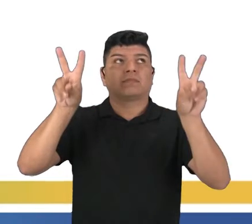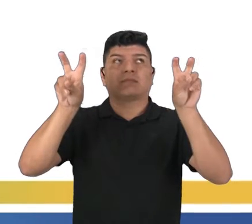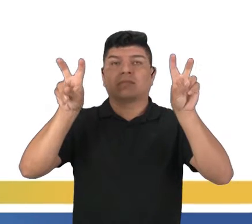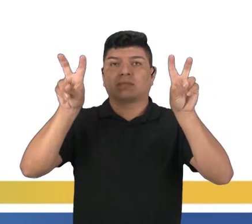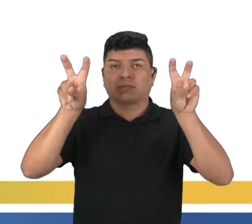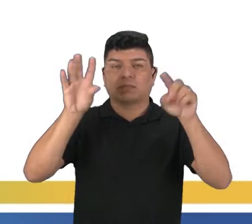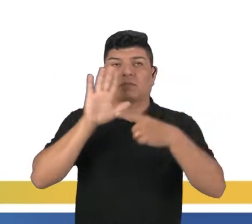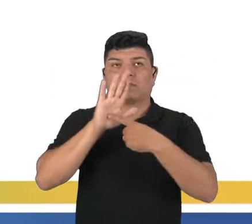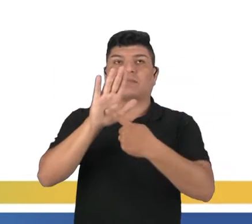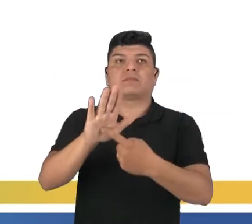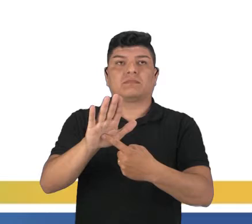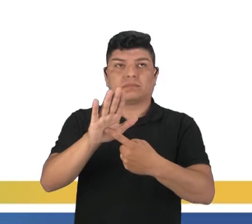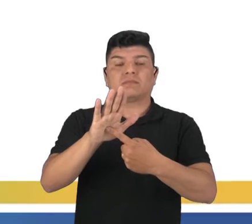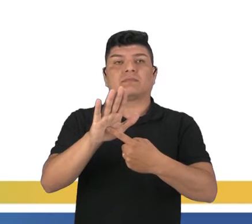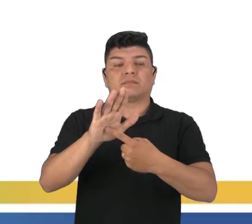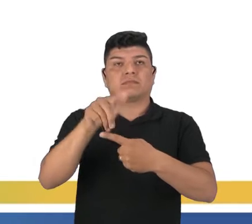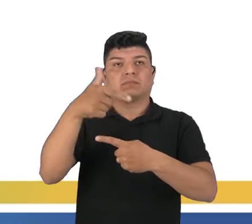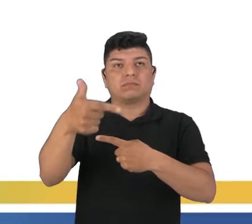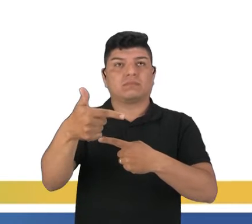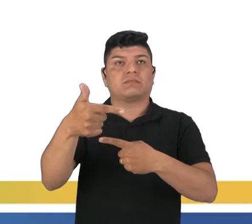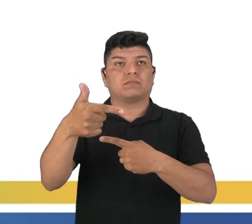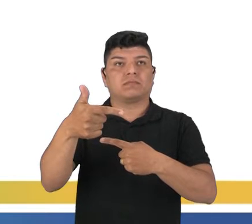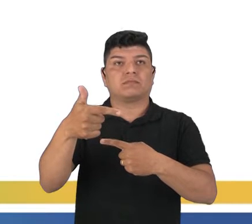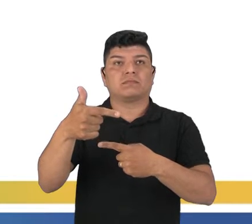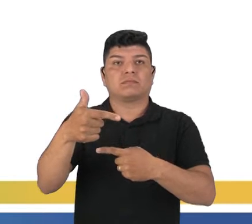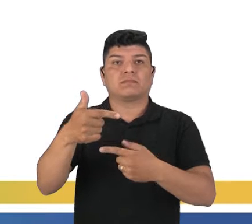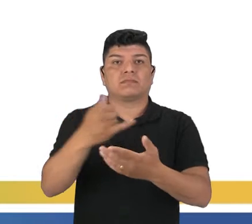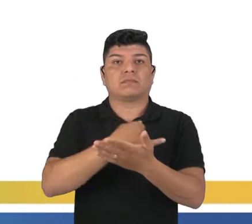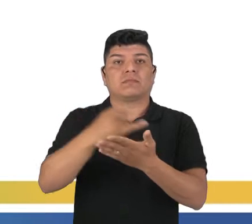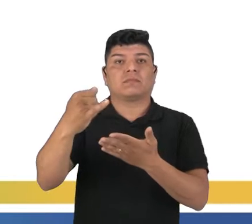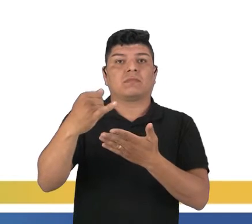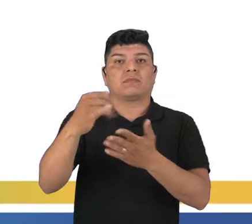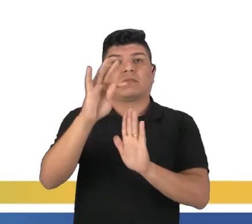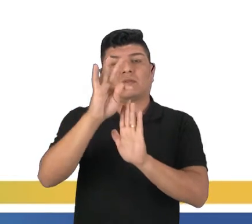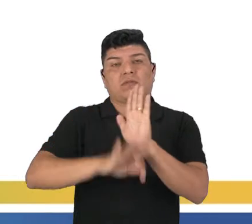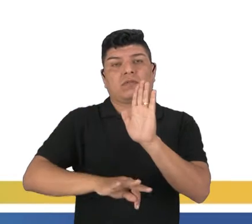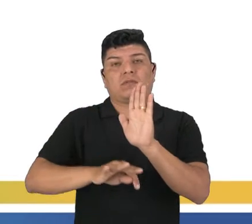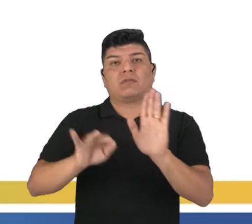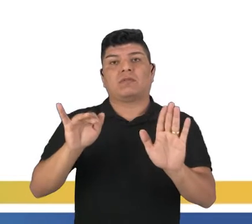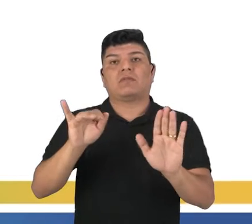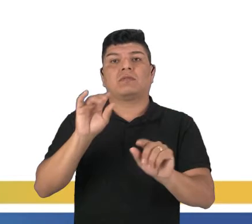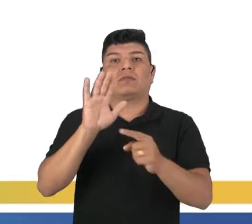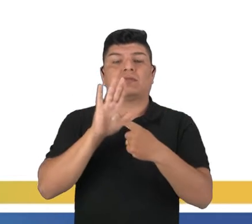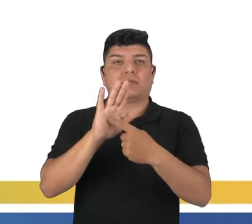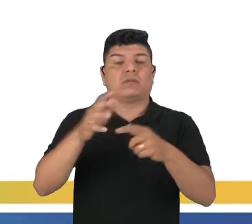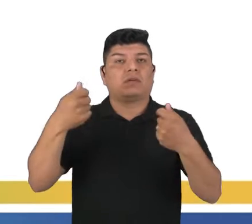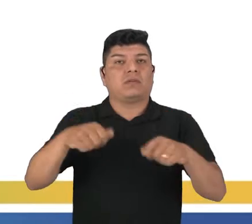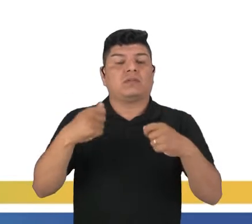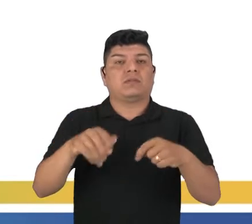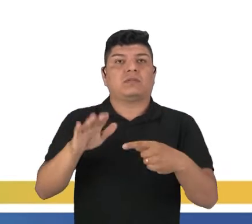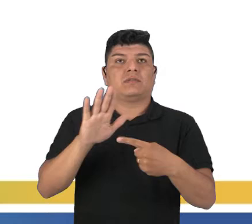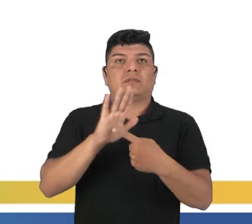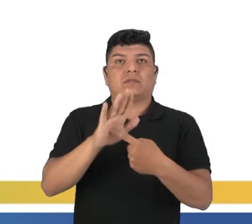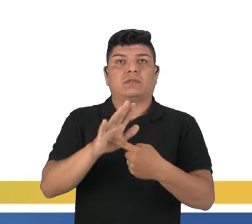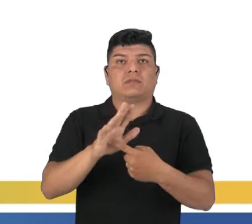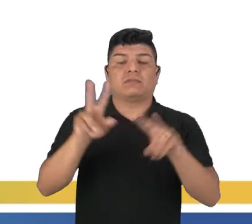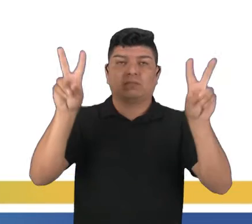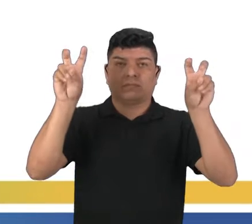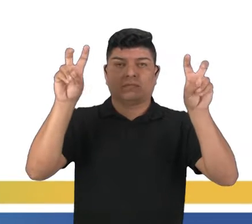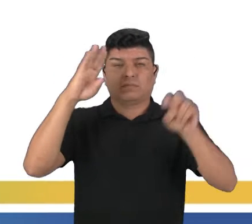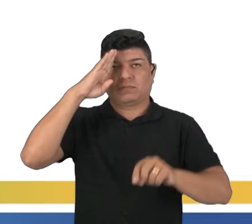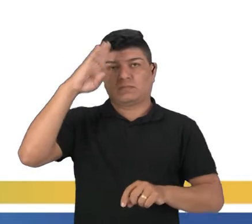tema que vai ser exposto, tá, em seguida. Na introdução de um texto expositivo também deve apresentar a